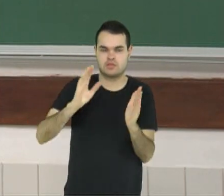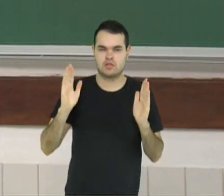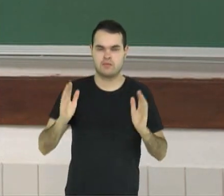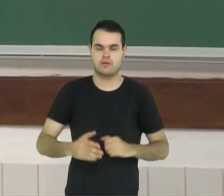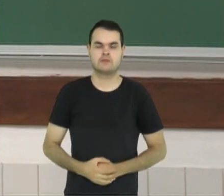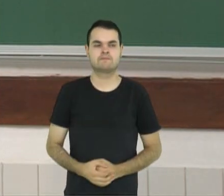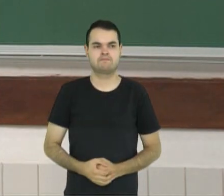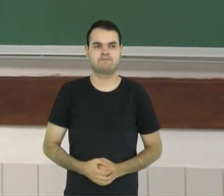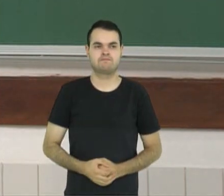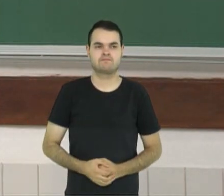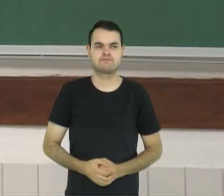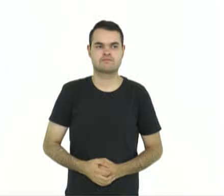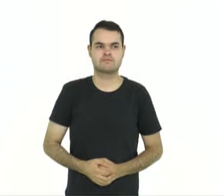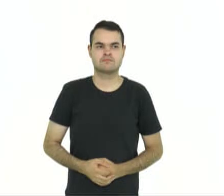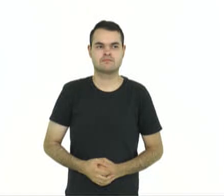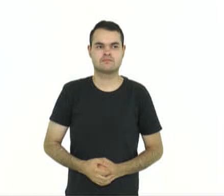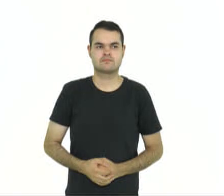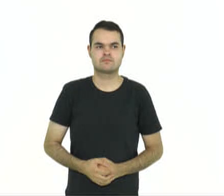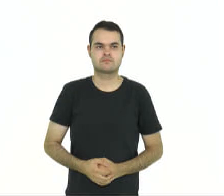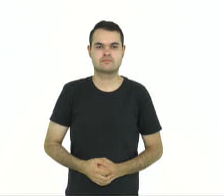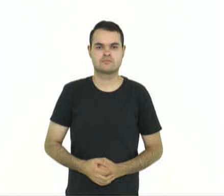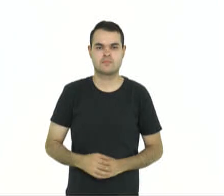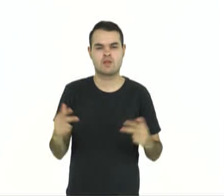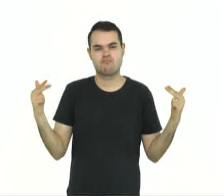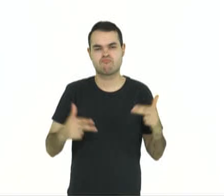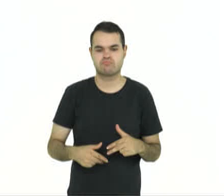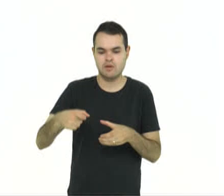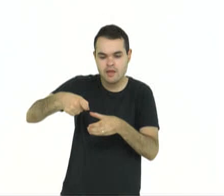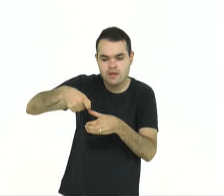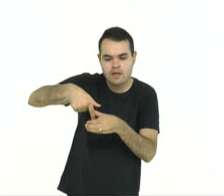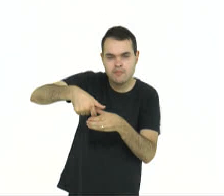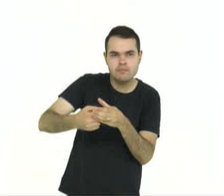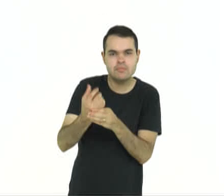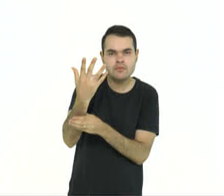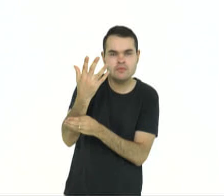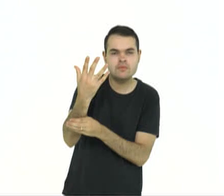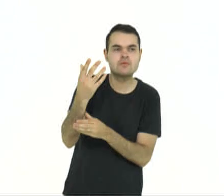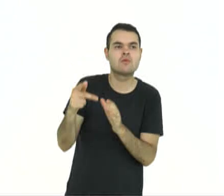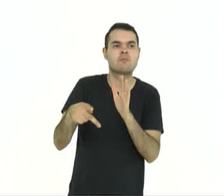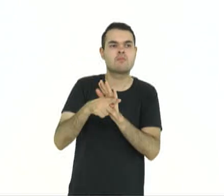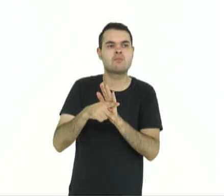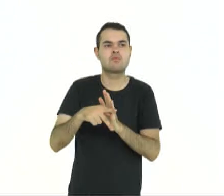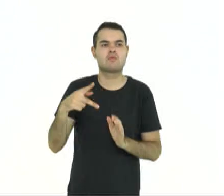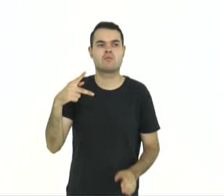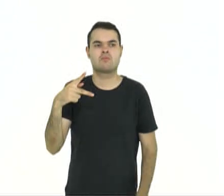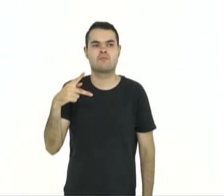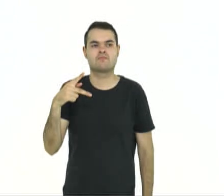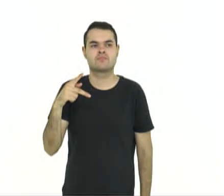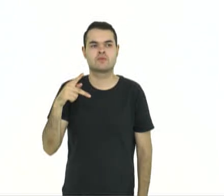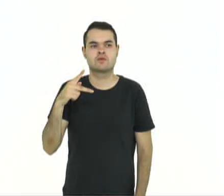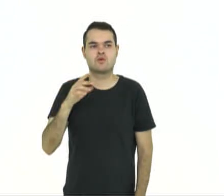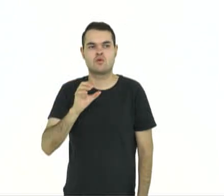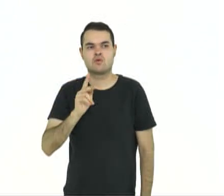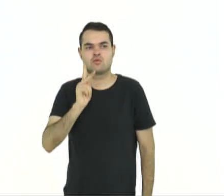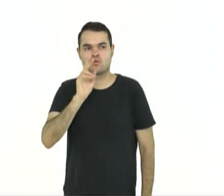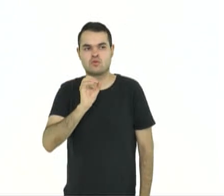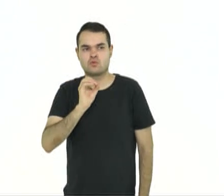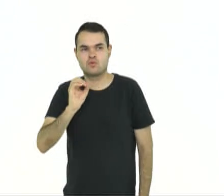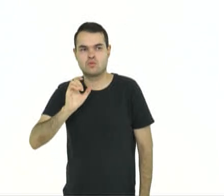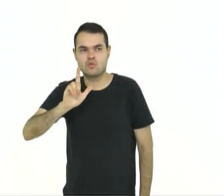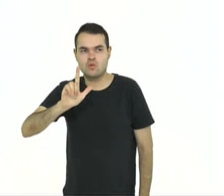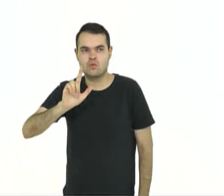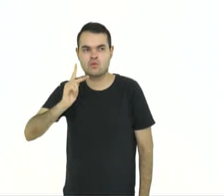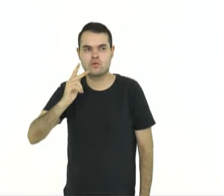Semente de hip hop. Temos que falar sobre Cole Herc, O nome dele, na verdade, é Clive